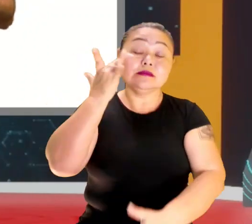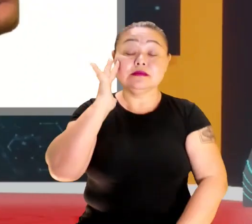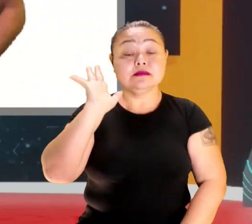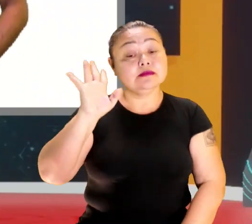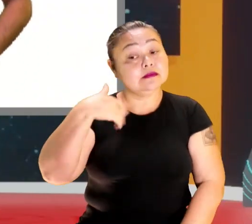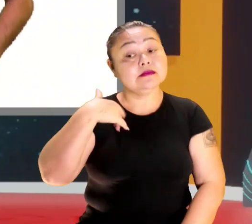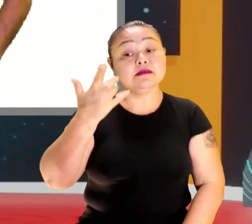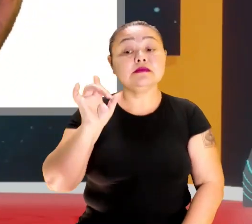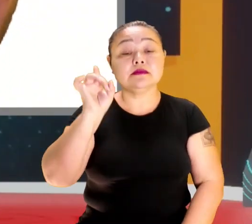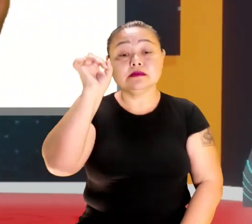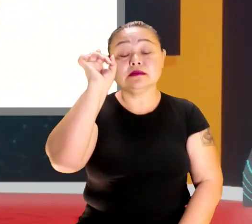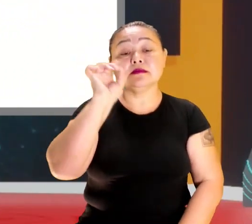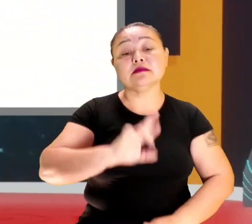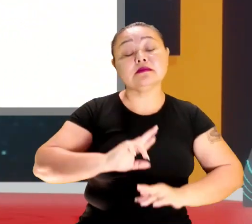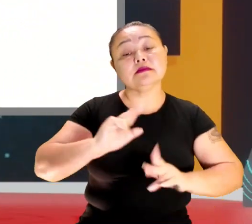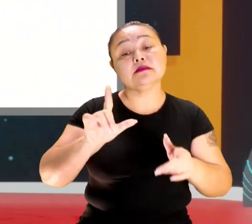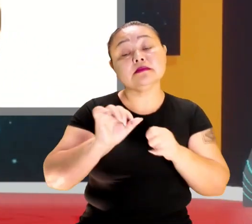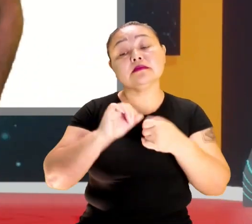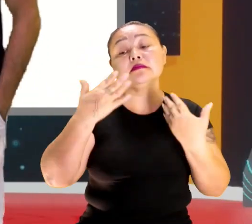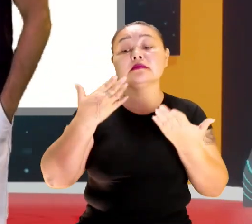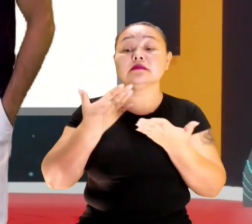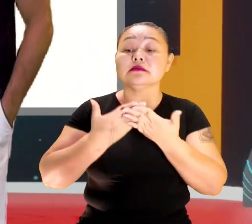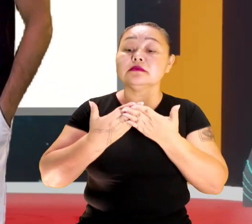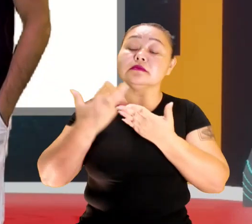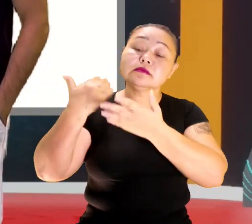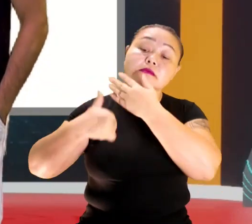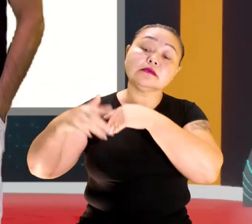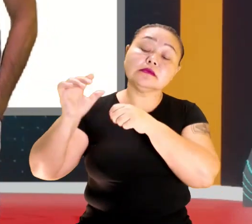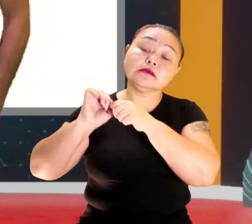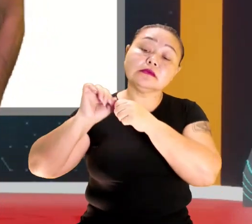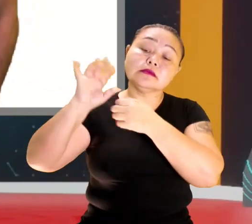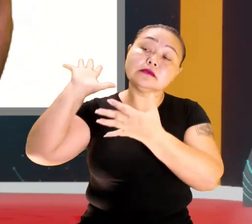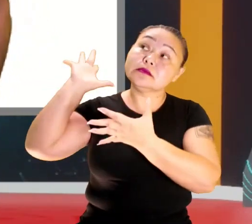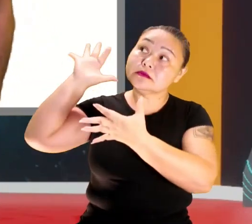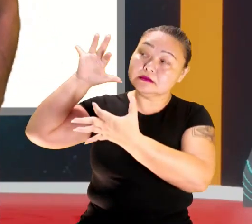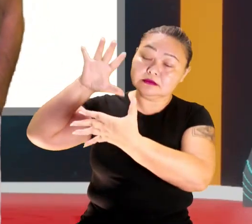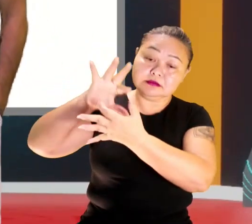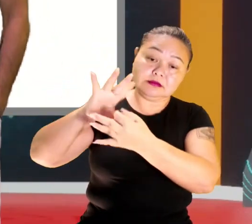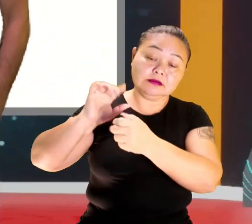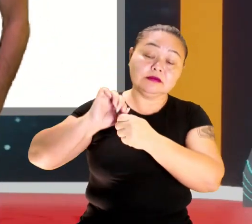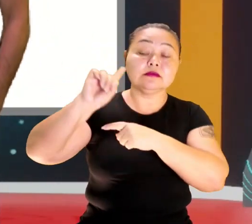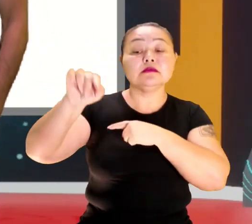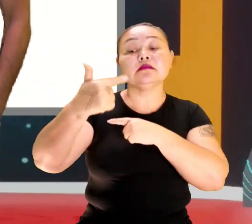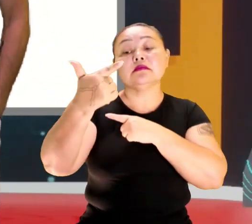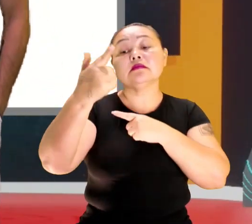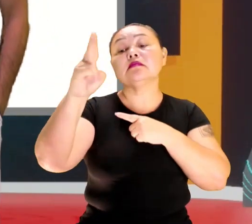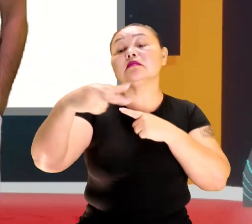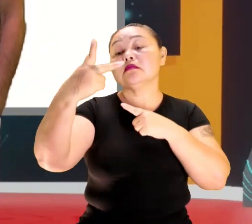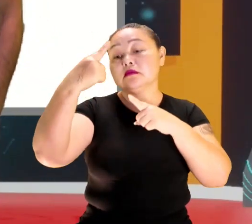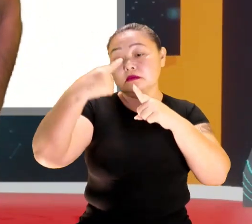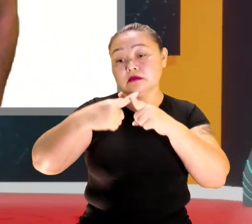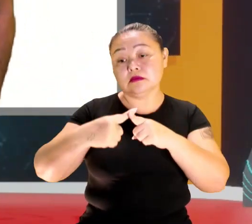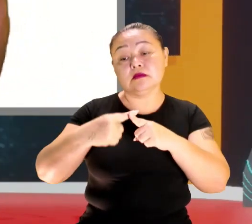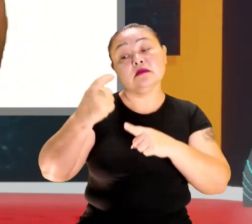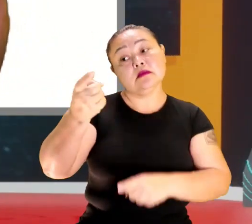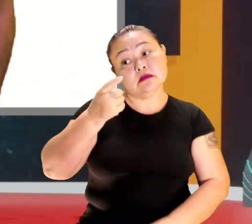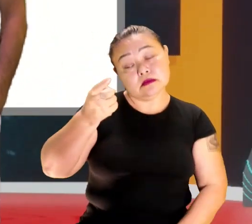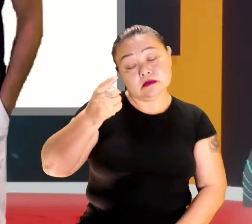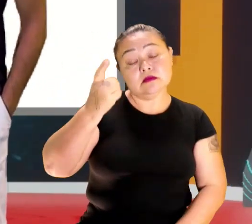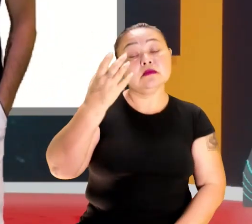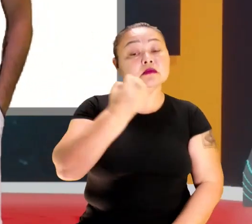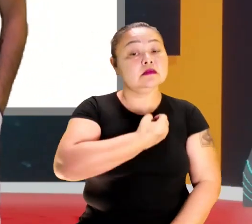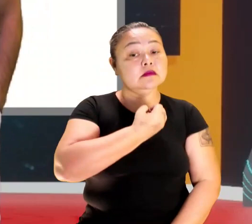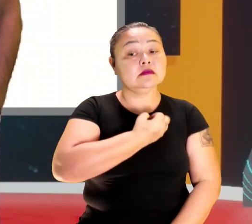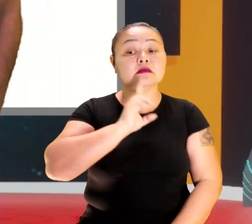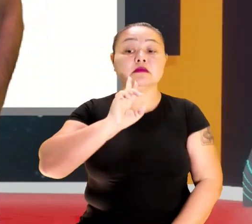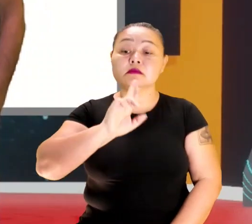coisa diferente. É porque a gente fez na aula anterior alguns pela lógica, né? Tipo assim, o dobro de x, né? Quem é o x? O dobro de um número que o